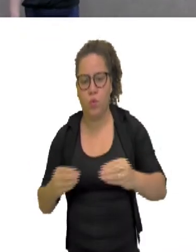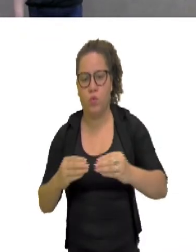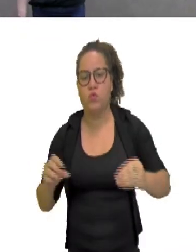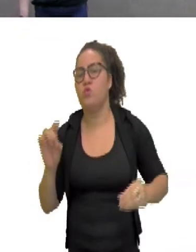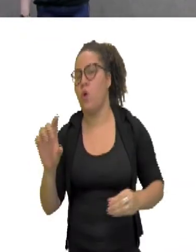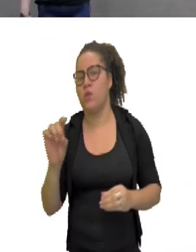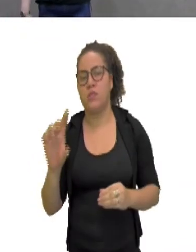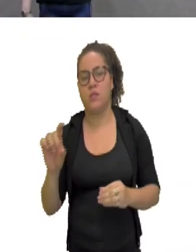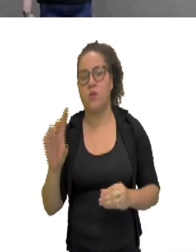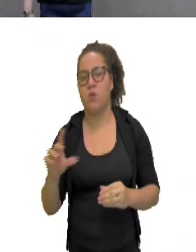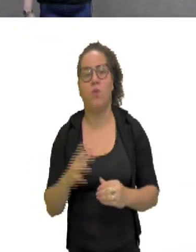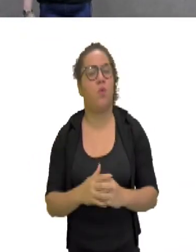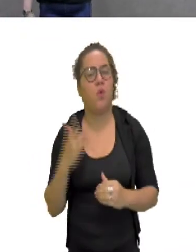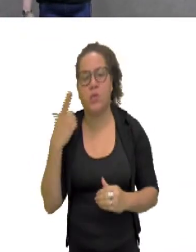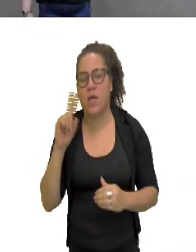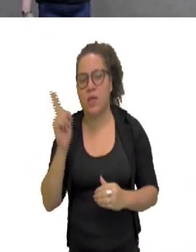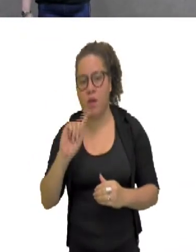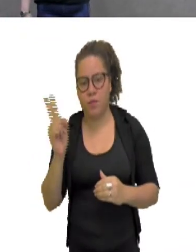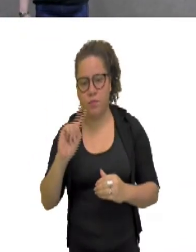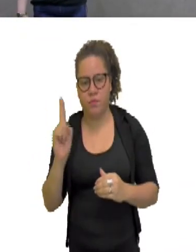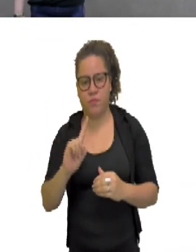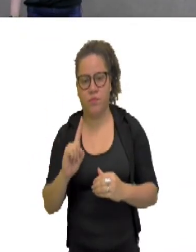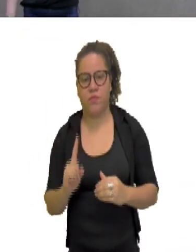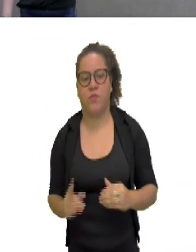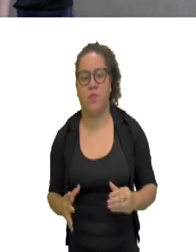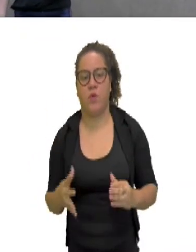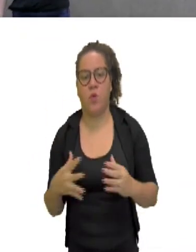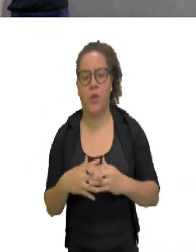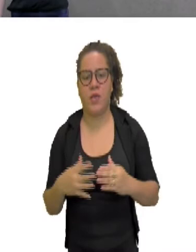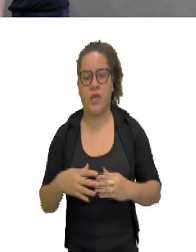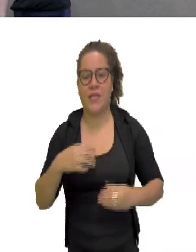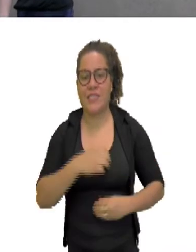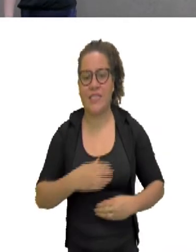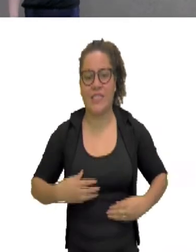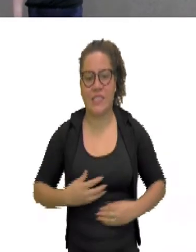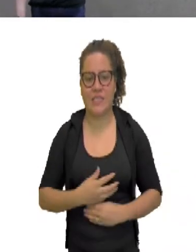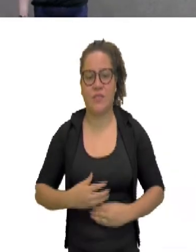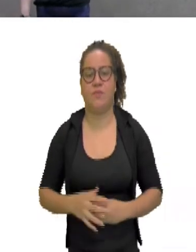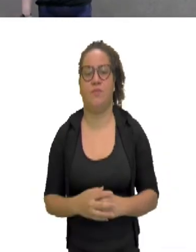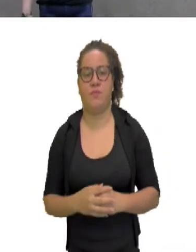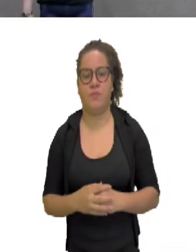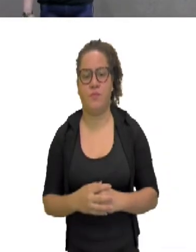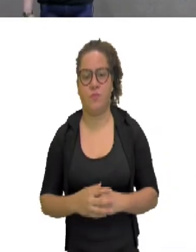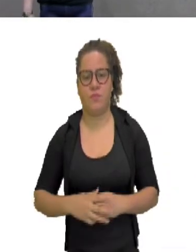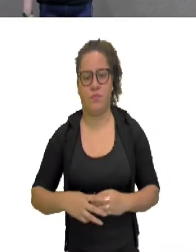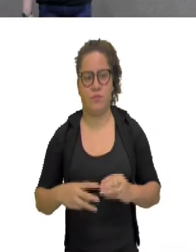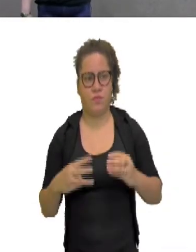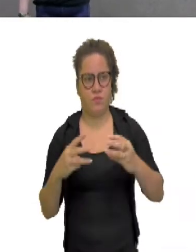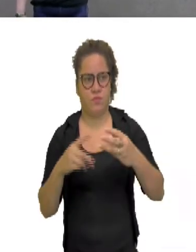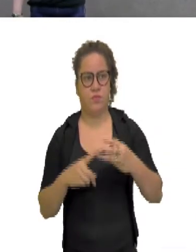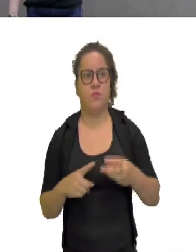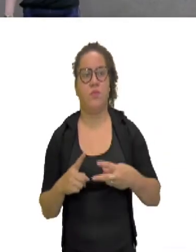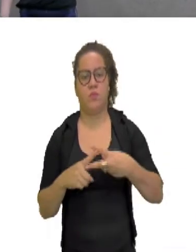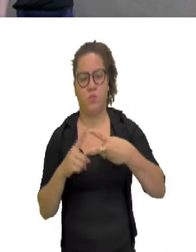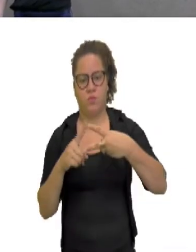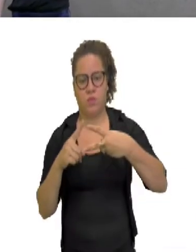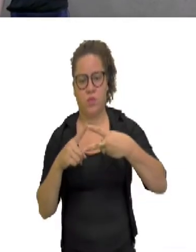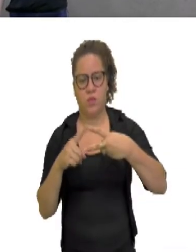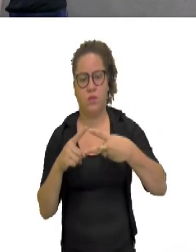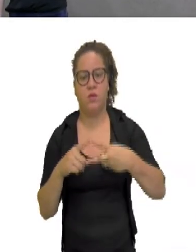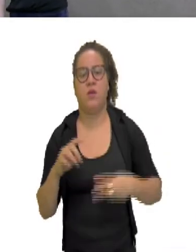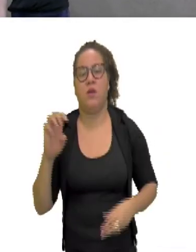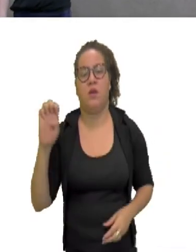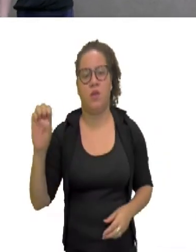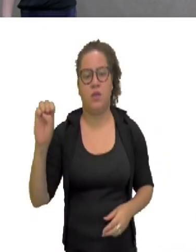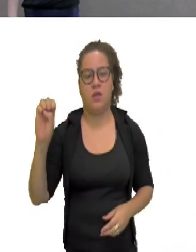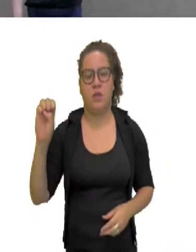involuntariamente e é encontrado ligado aos ossos. O tecido muscular estriado esquelético, ele